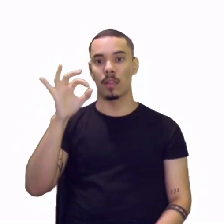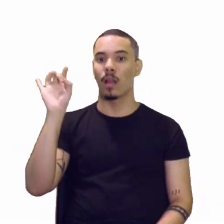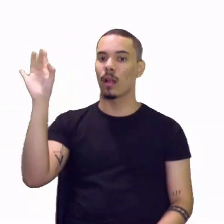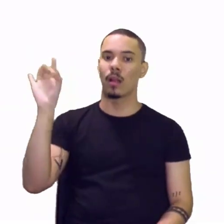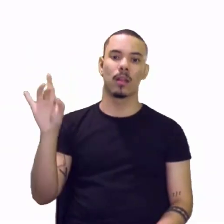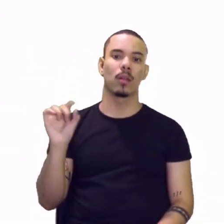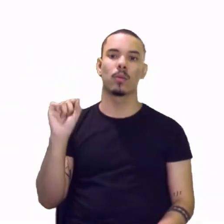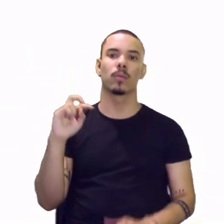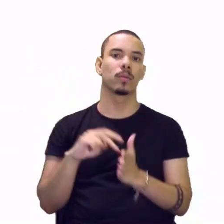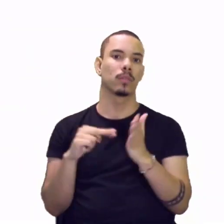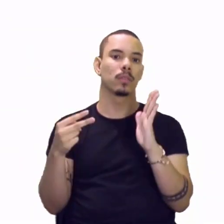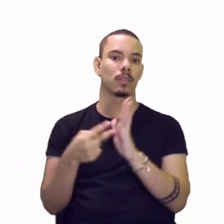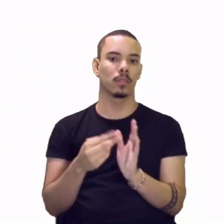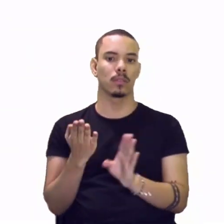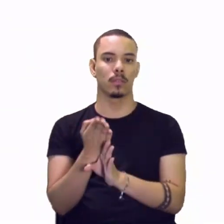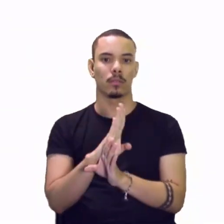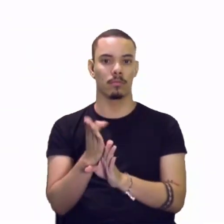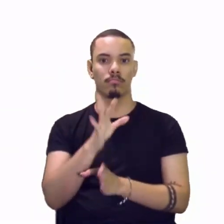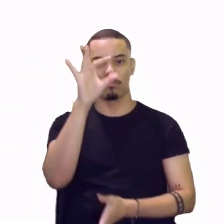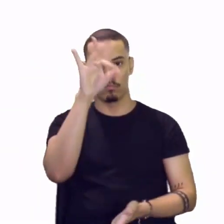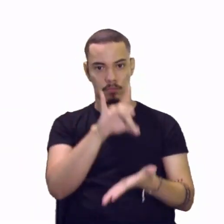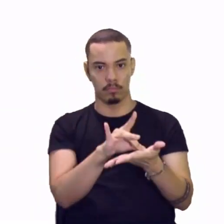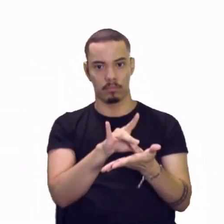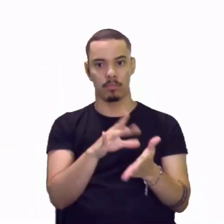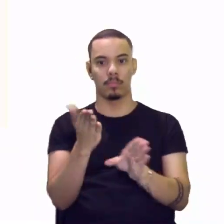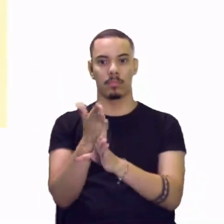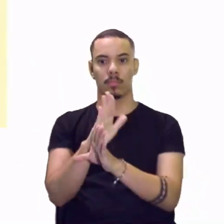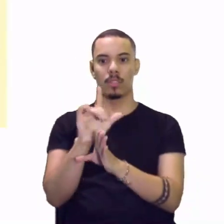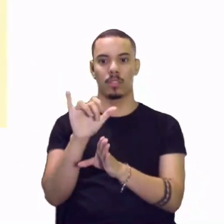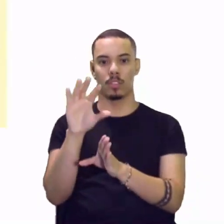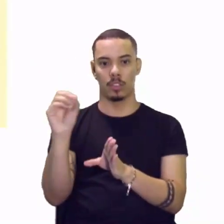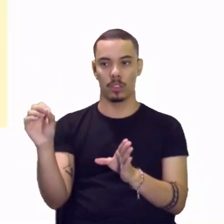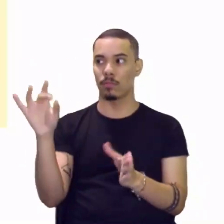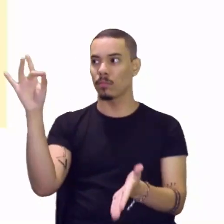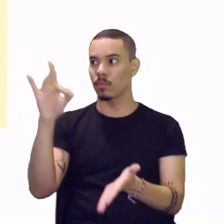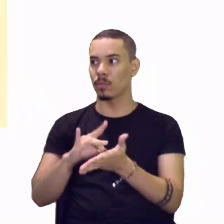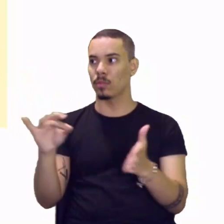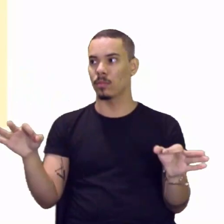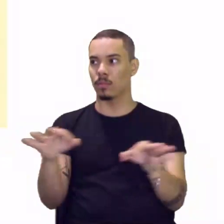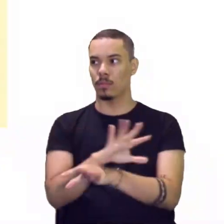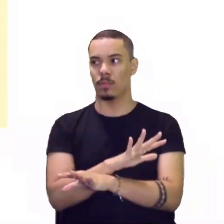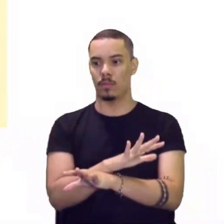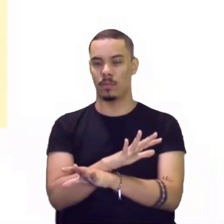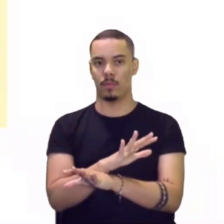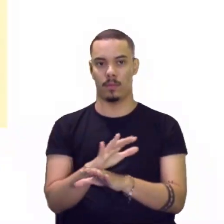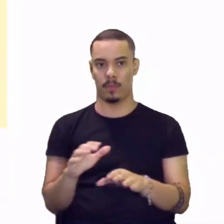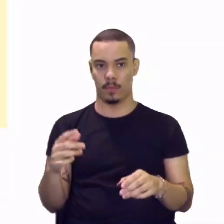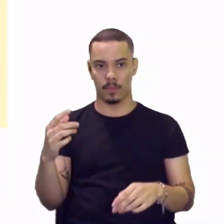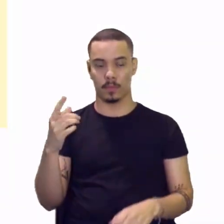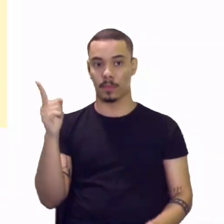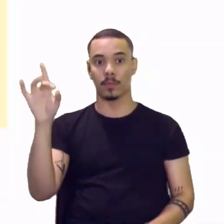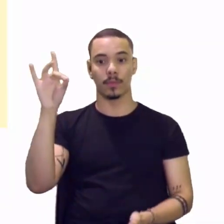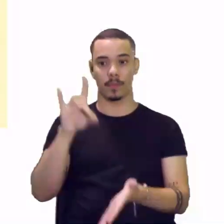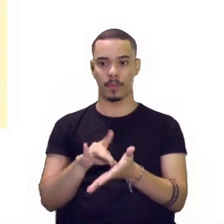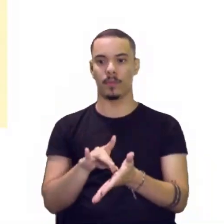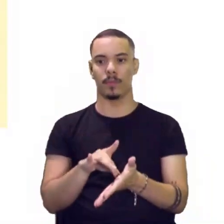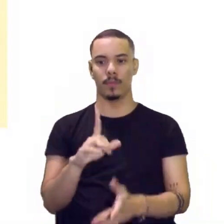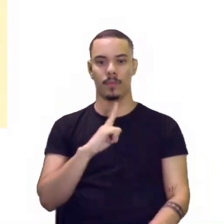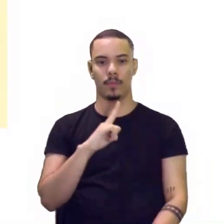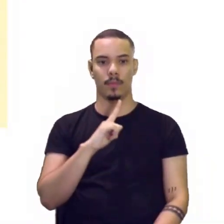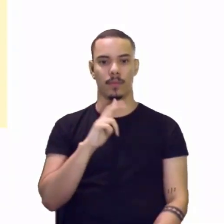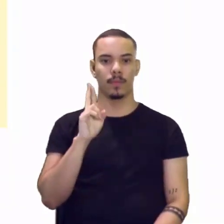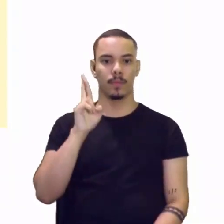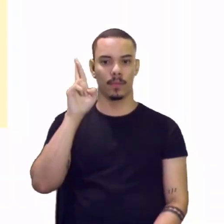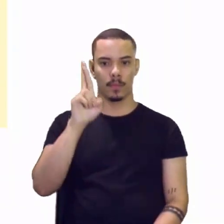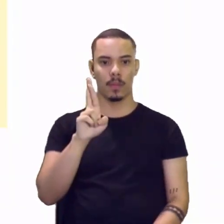que seria as fronteiras efetivas em litígio e indefinida? Vamos lá, primeira. As efetivas, quando